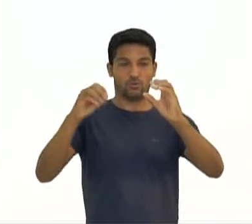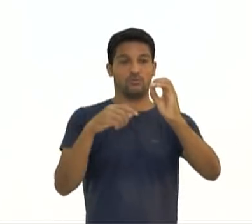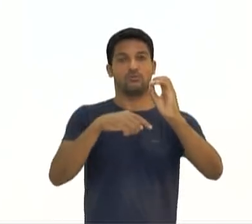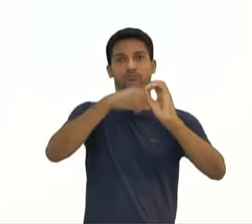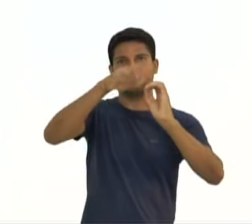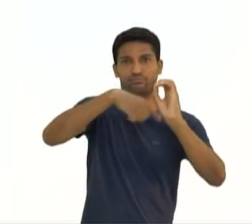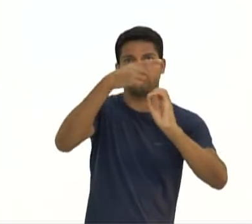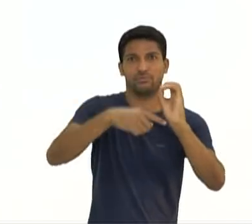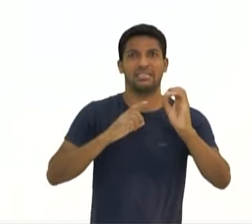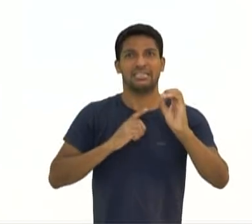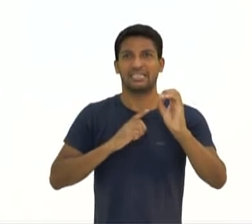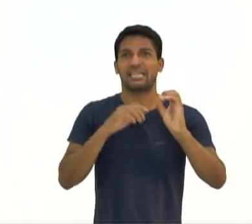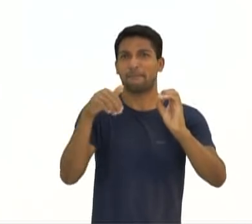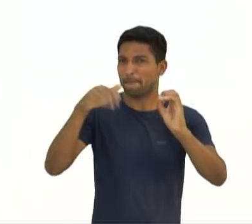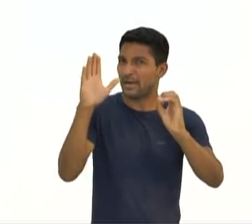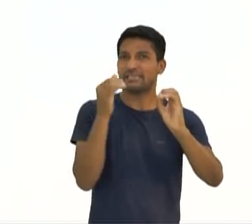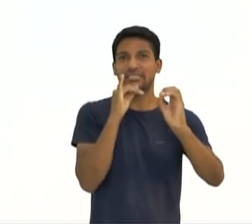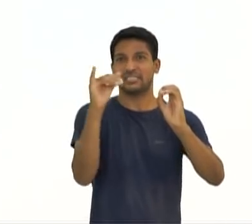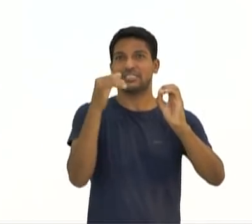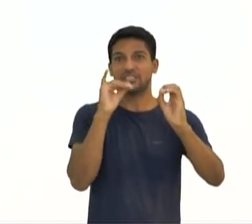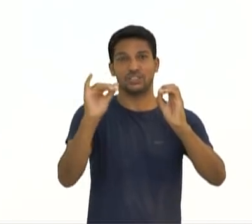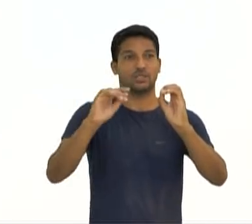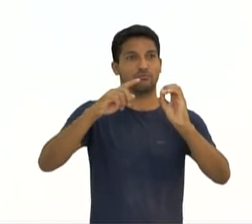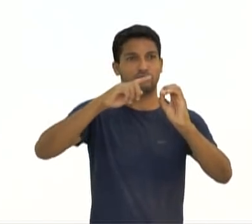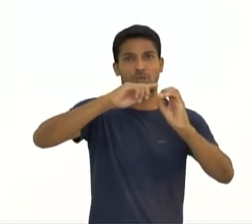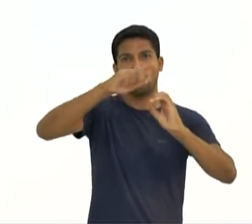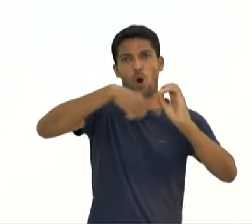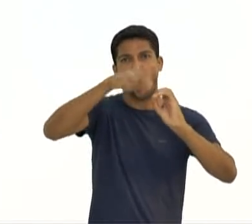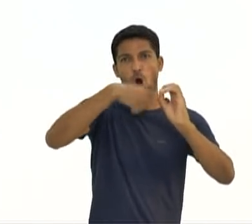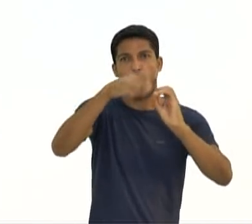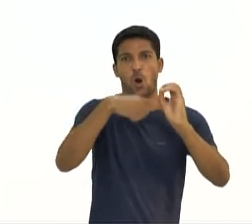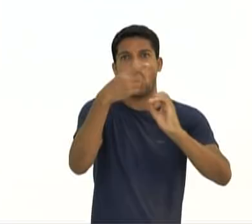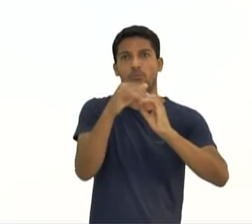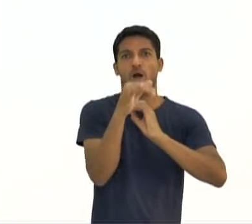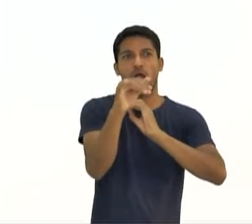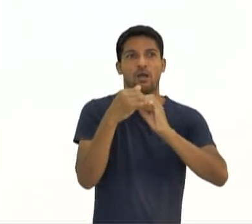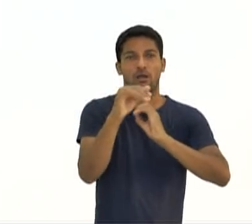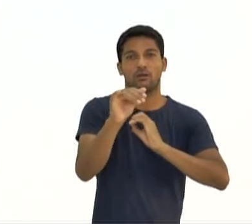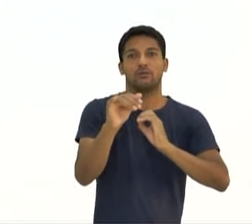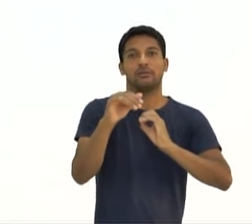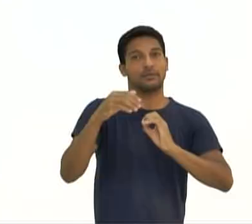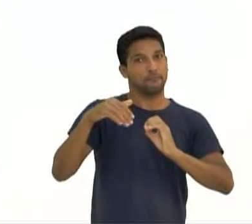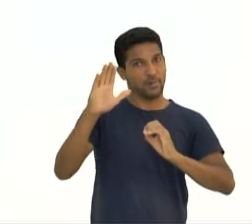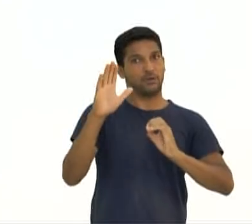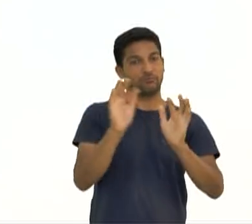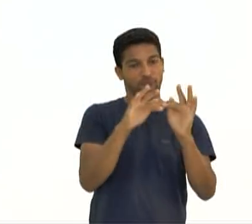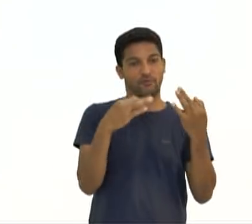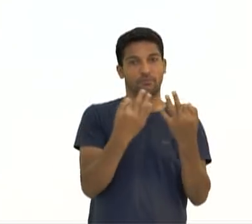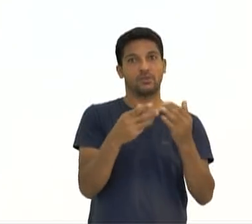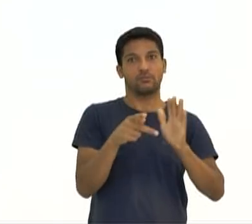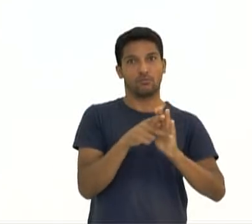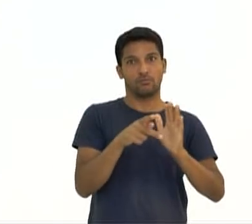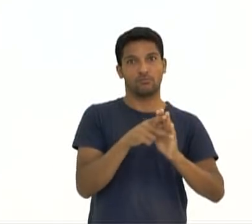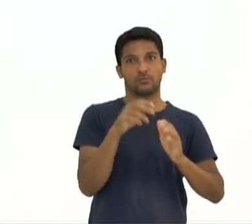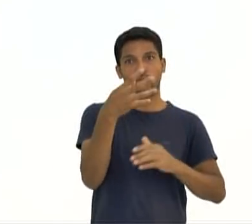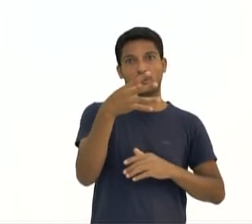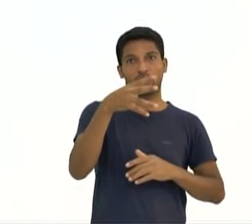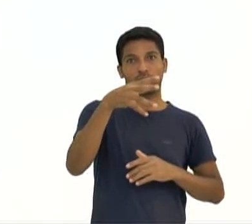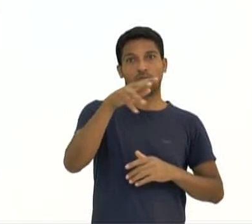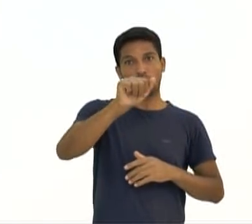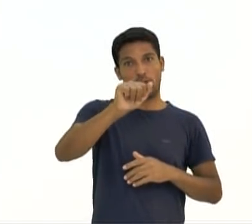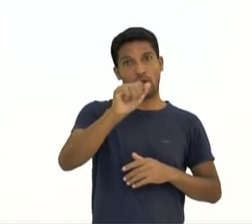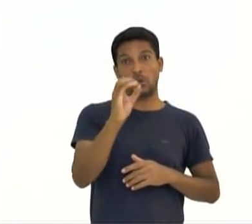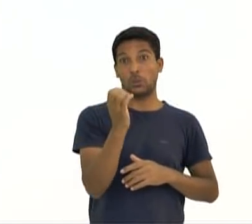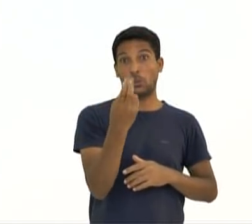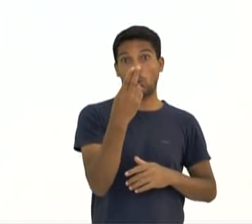energia de ionização da família 4A, do grupo 14, né? E a eletronegatividade também.